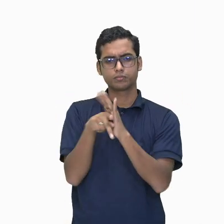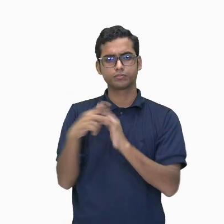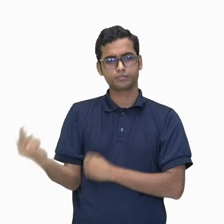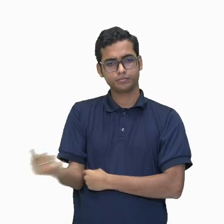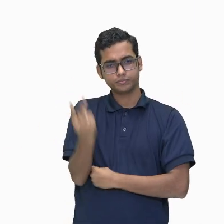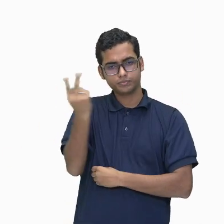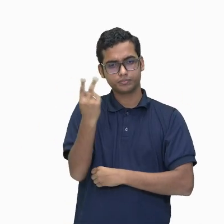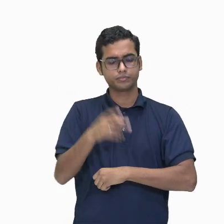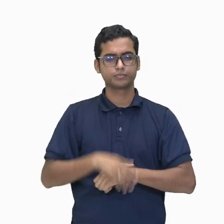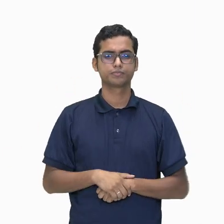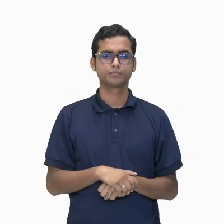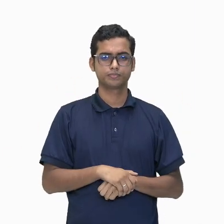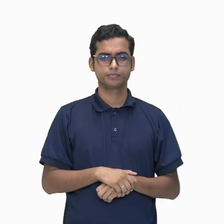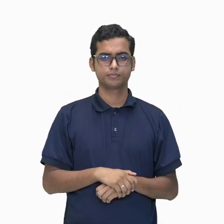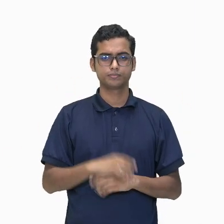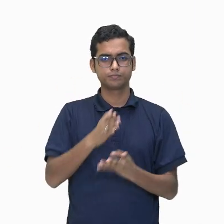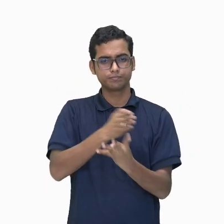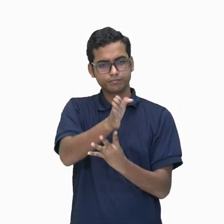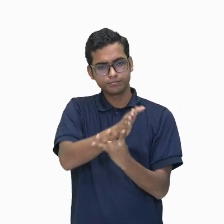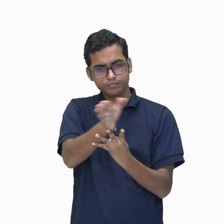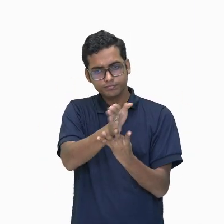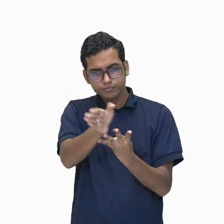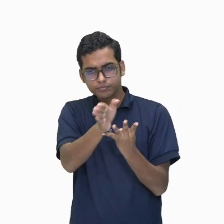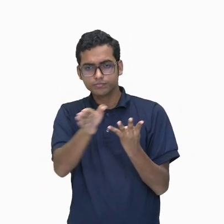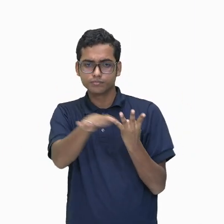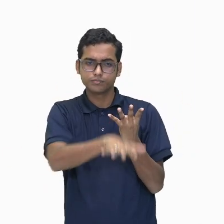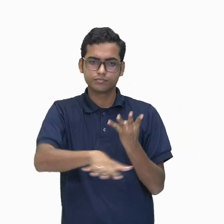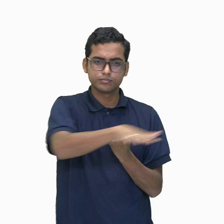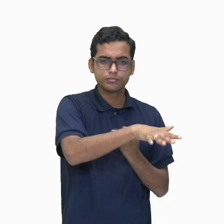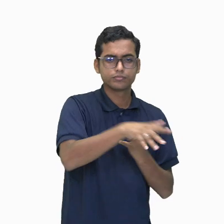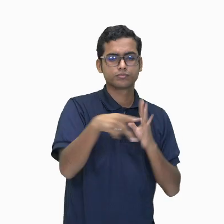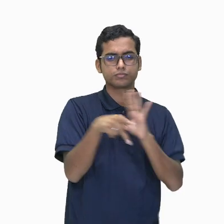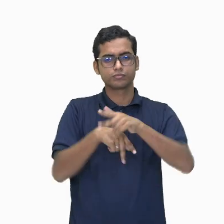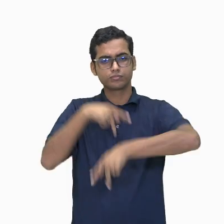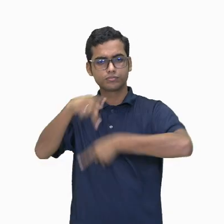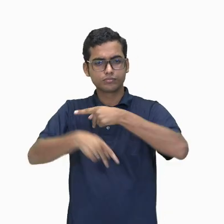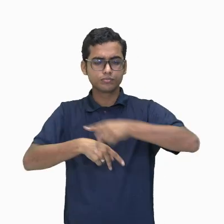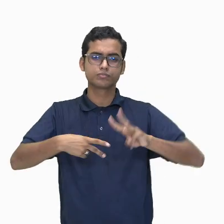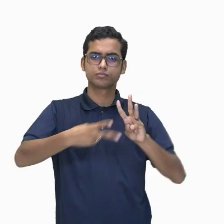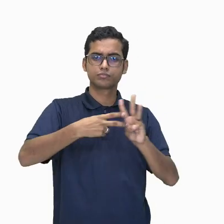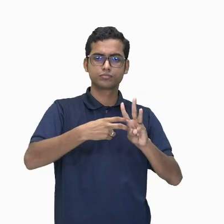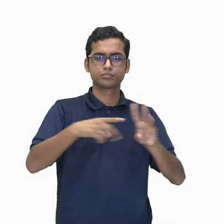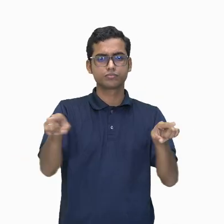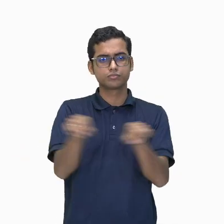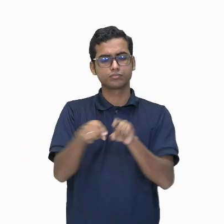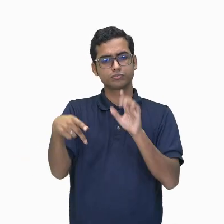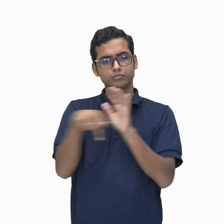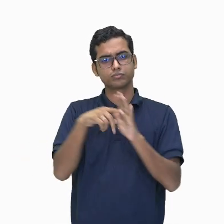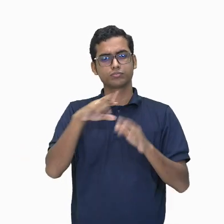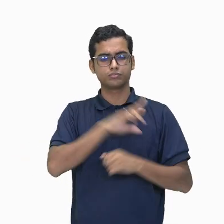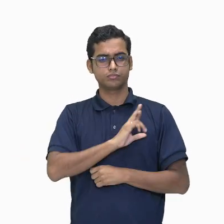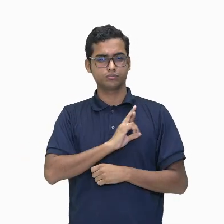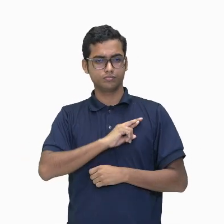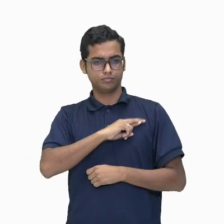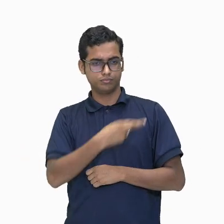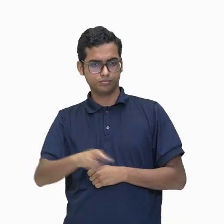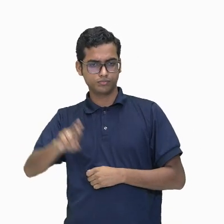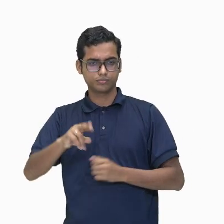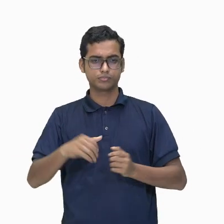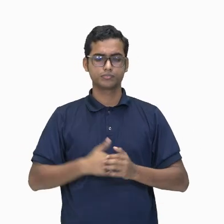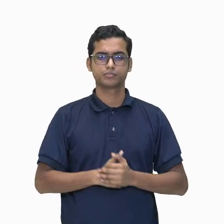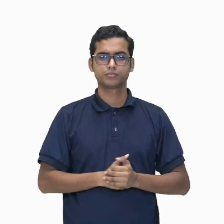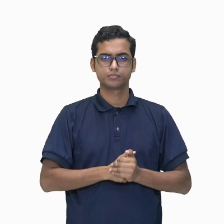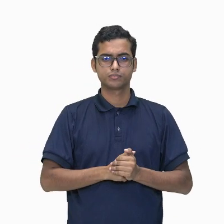nos deter em 4 dimensões comuns aos povos indígenas e às suas religiões. Essas